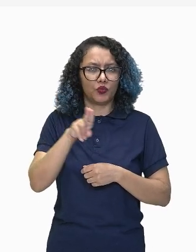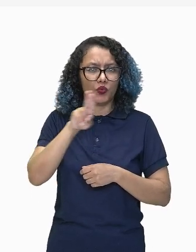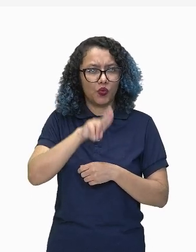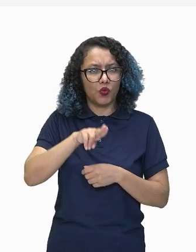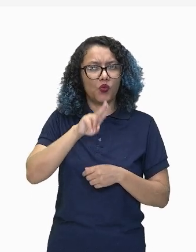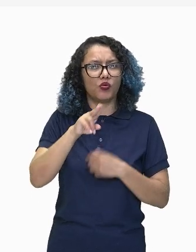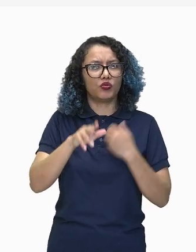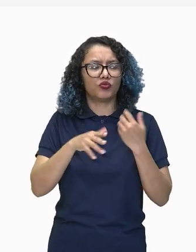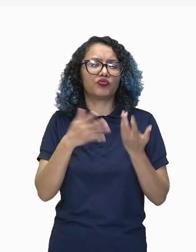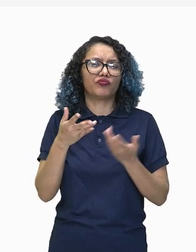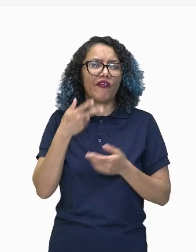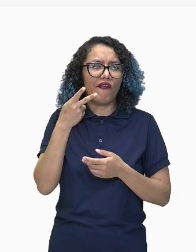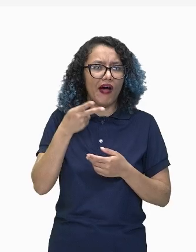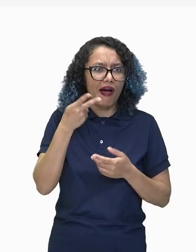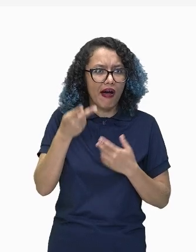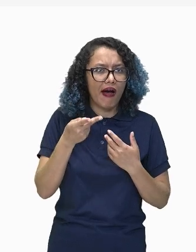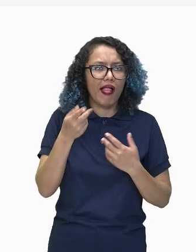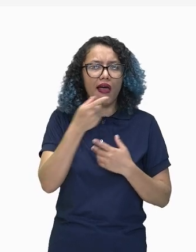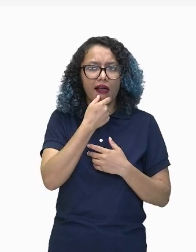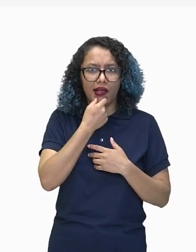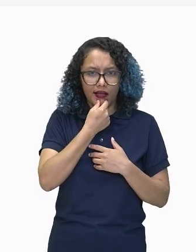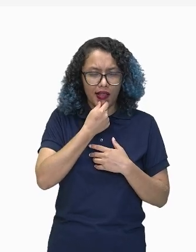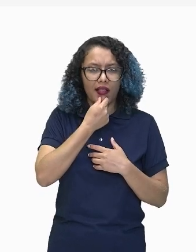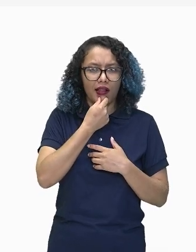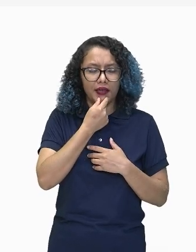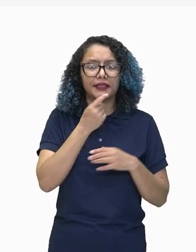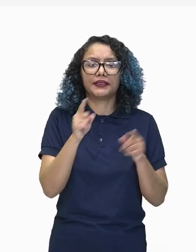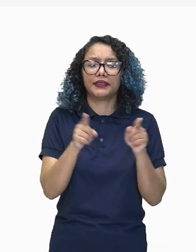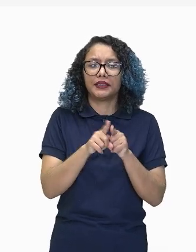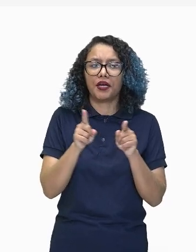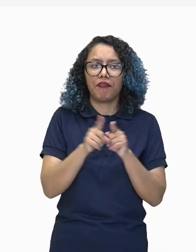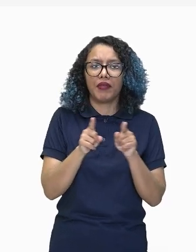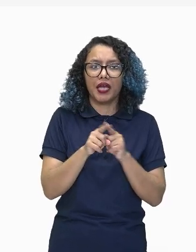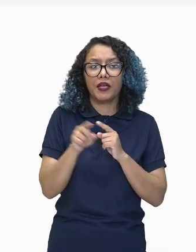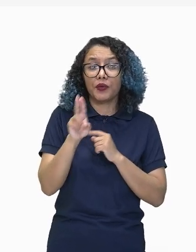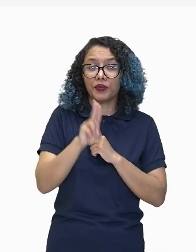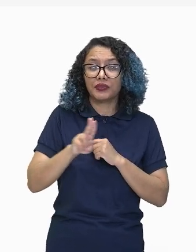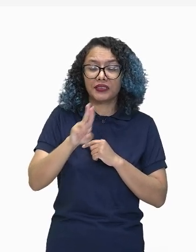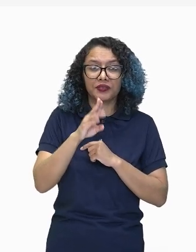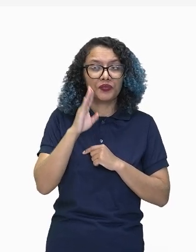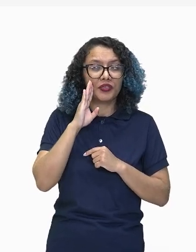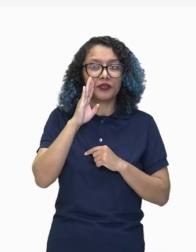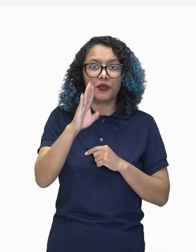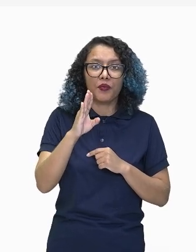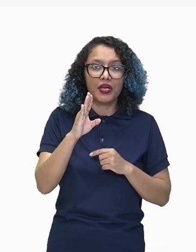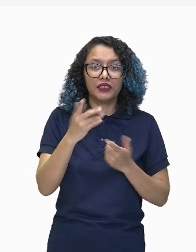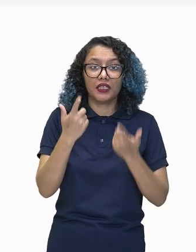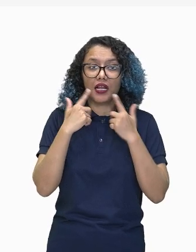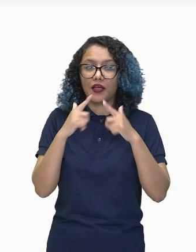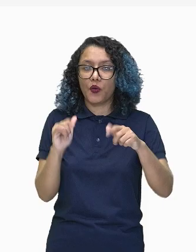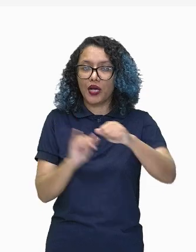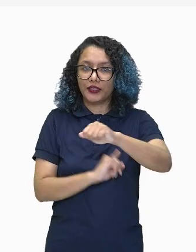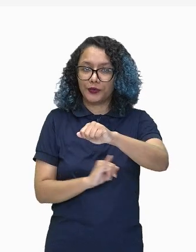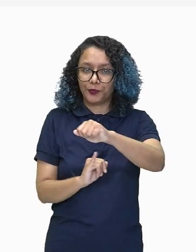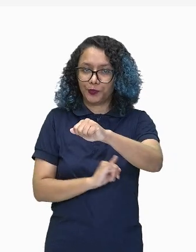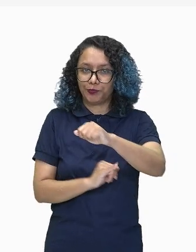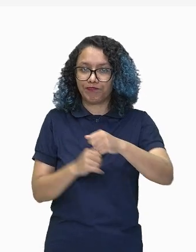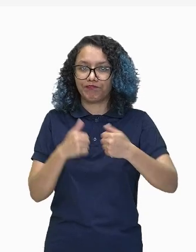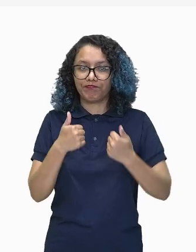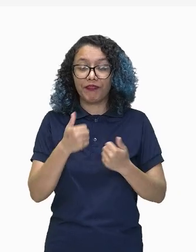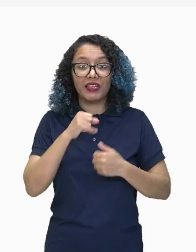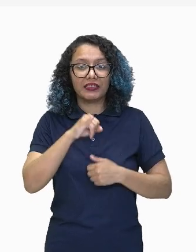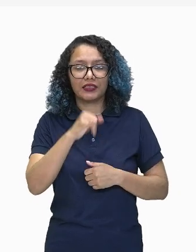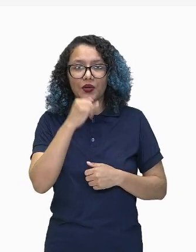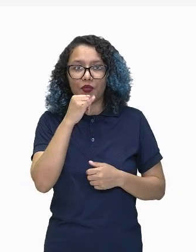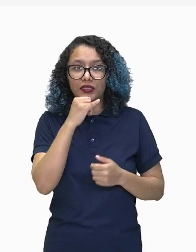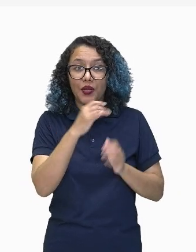dão mais dinamismo na nossa fala e são utilizadas, e atenção, principalmente em linguagem informal, tá bom? Se nós vamos escrever